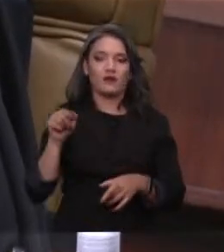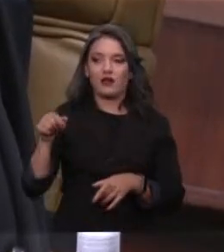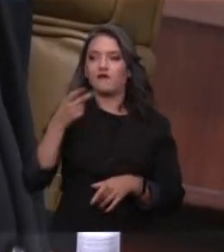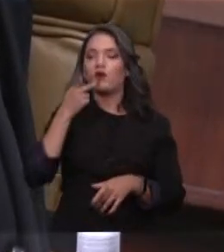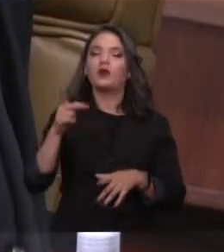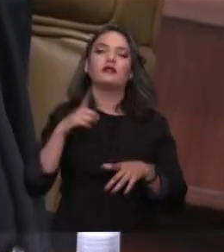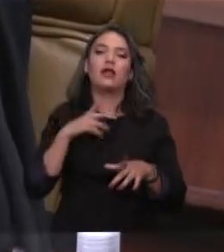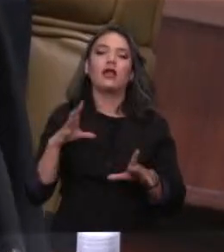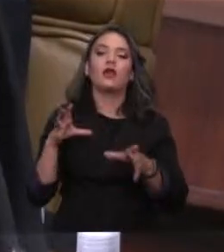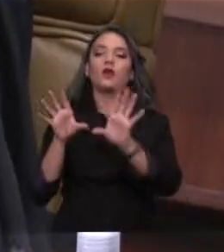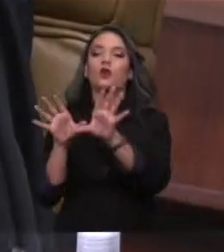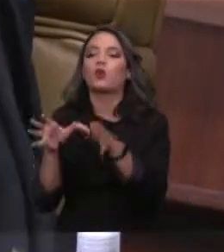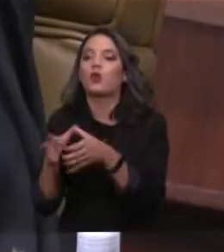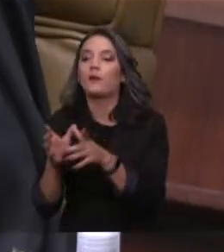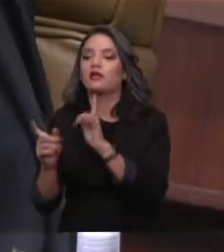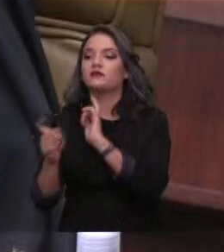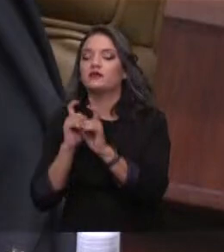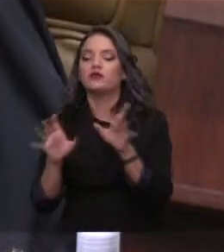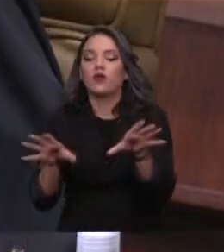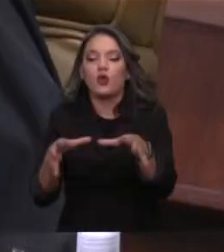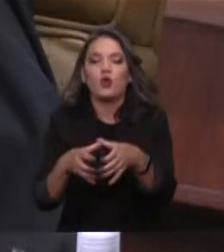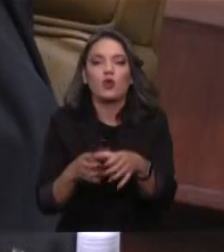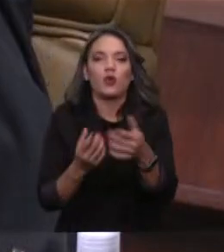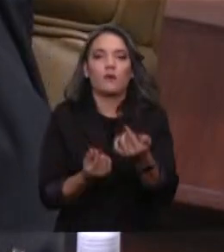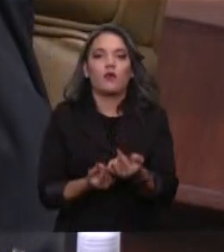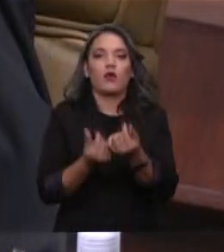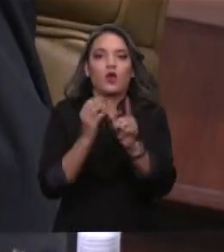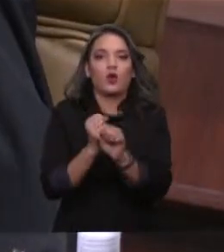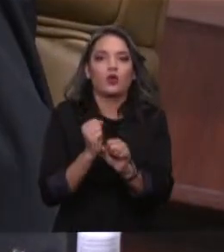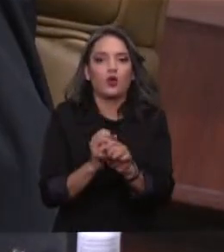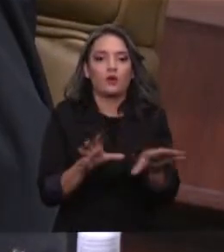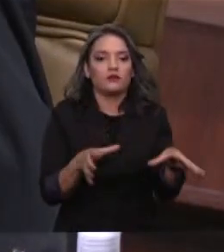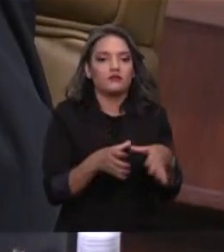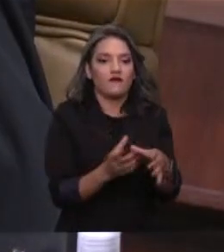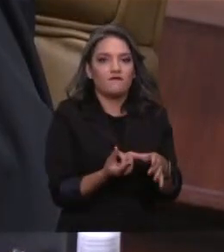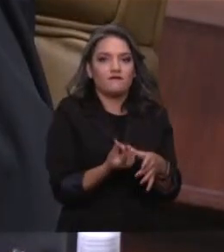administrativo, núcleo econômico, núcleo financeiro e núcleo político.